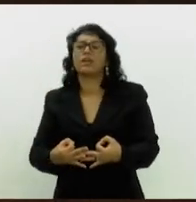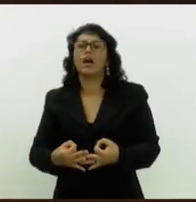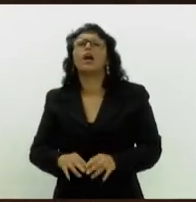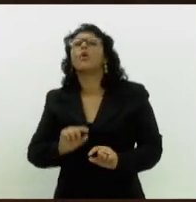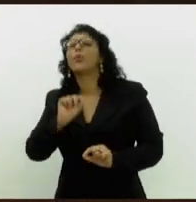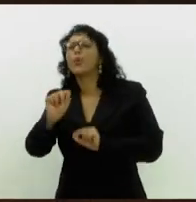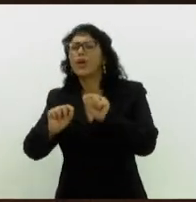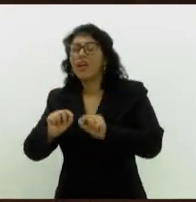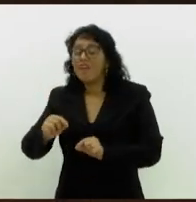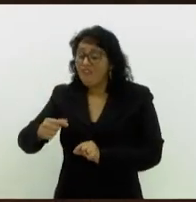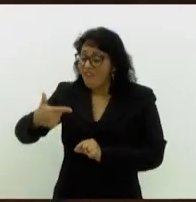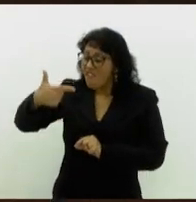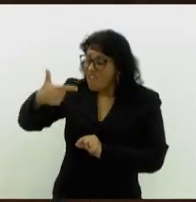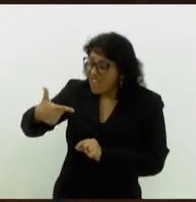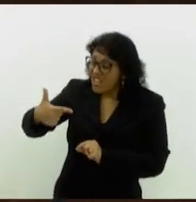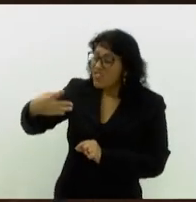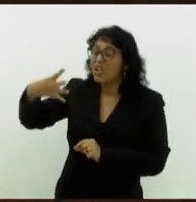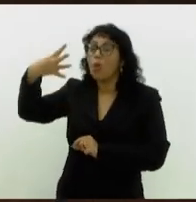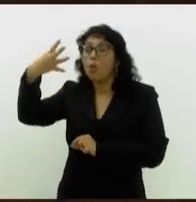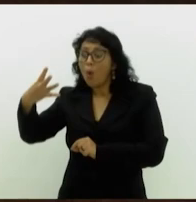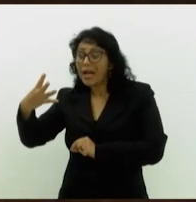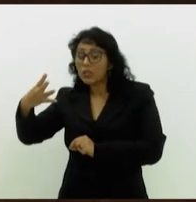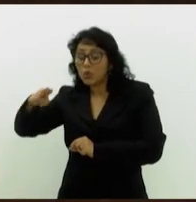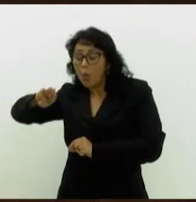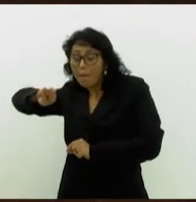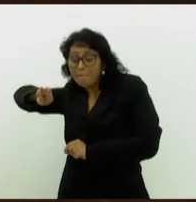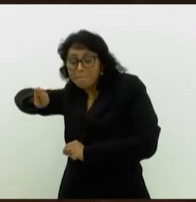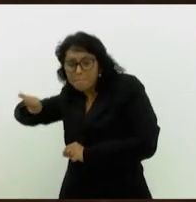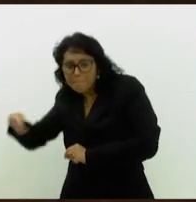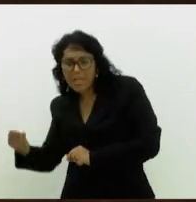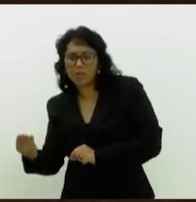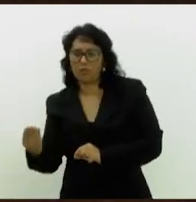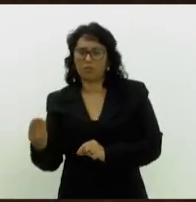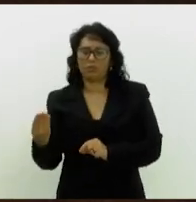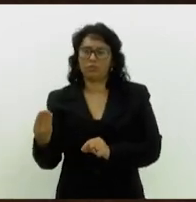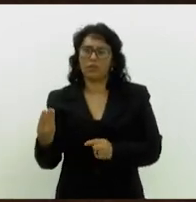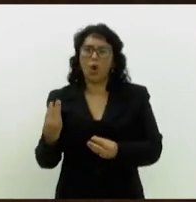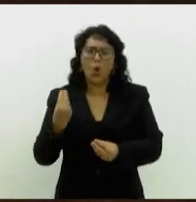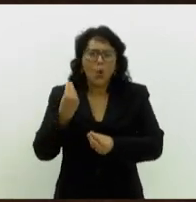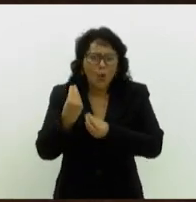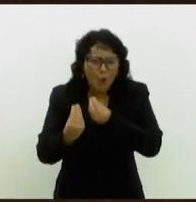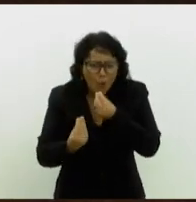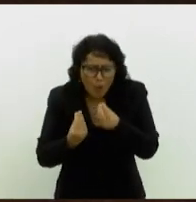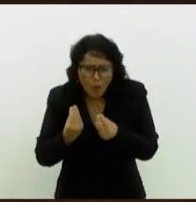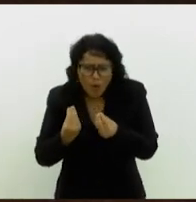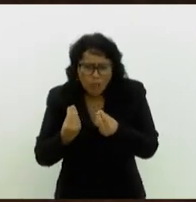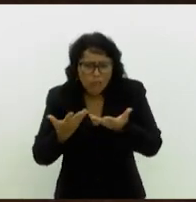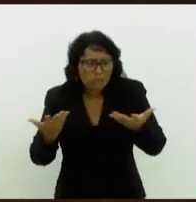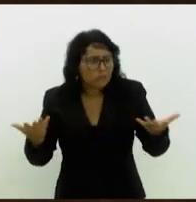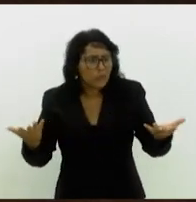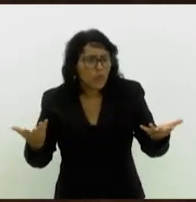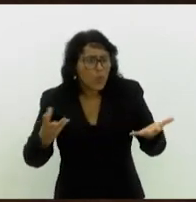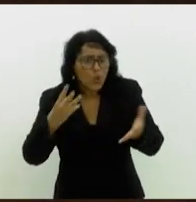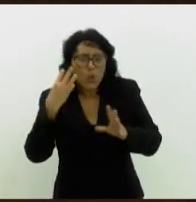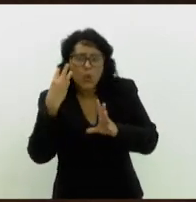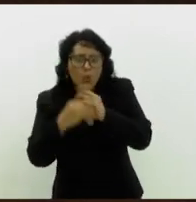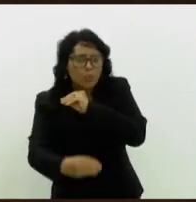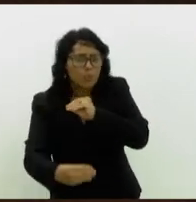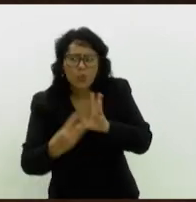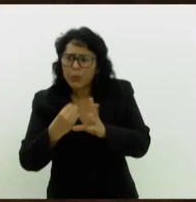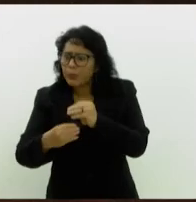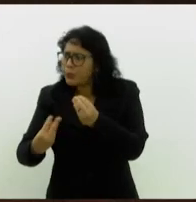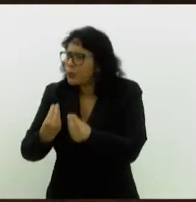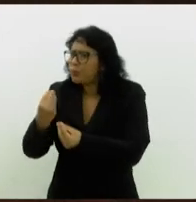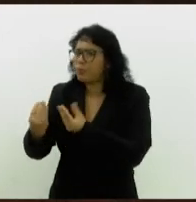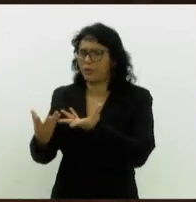bilhões de reais por ano é absolutamente inacreditável senhora